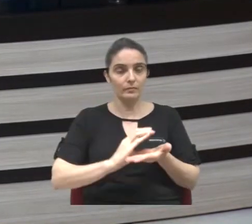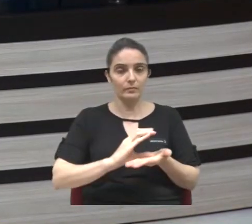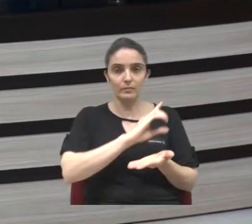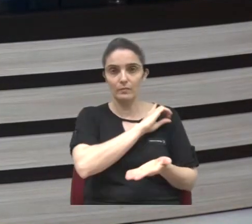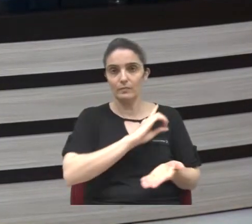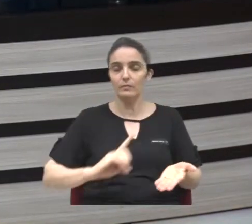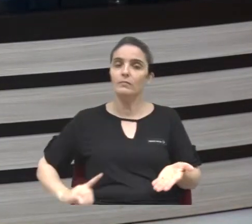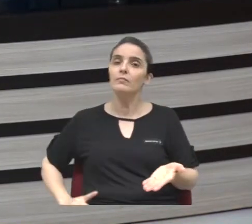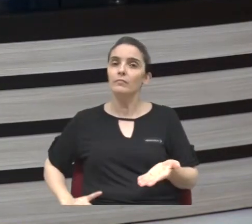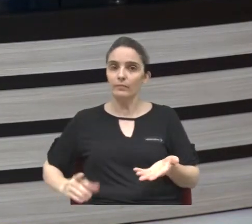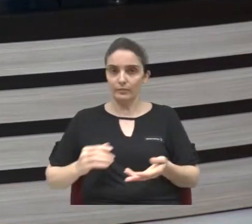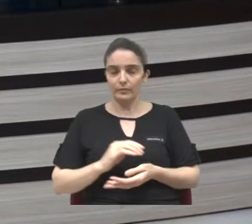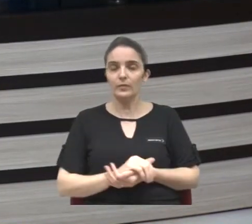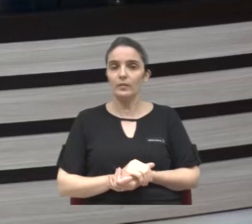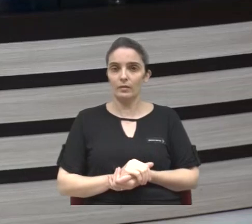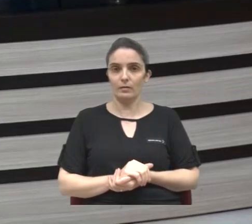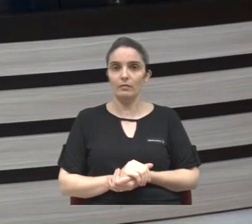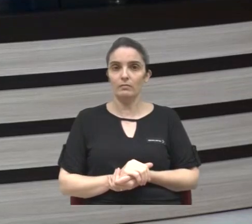PSB,